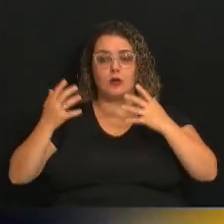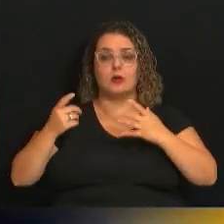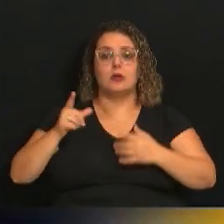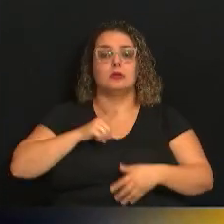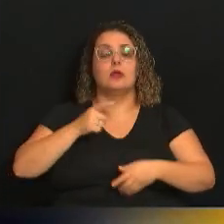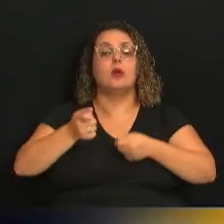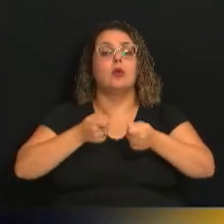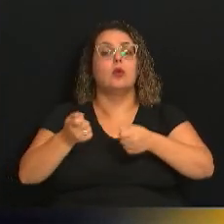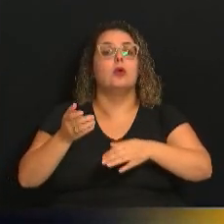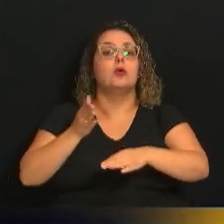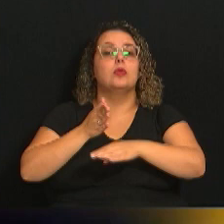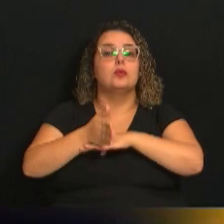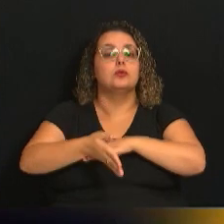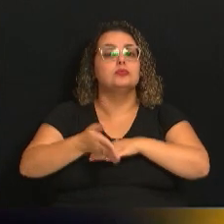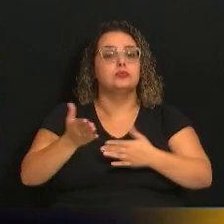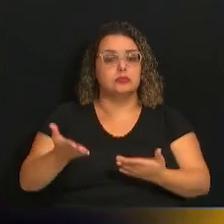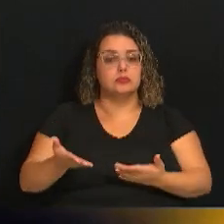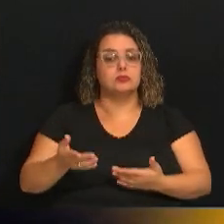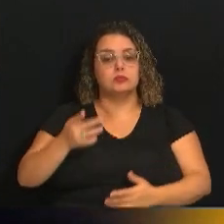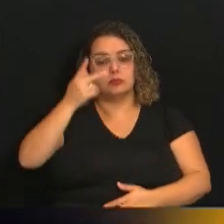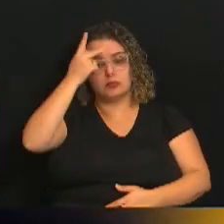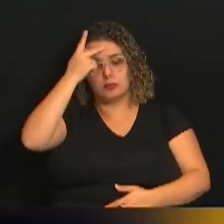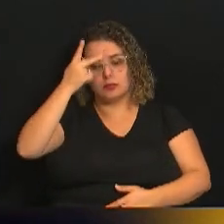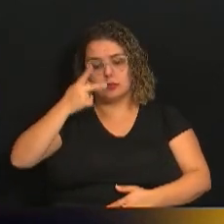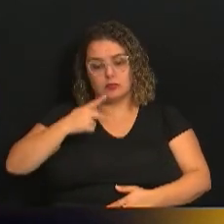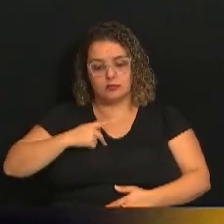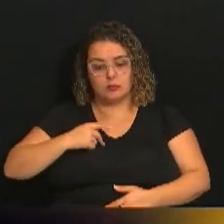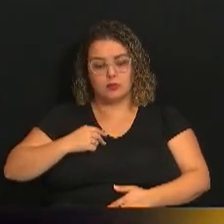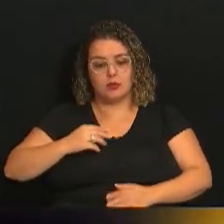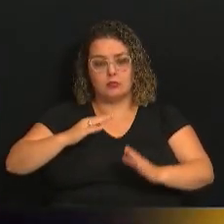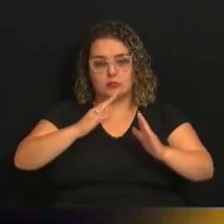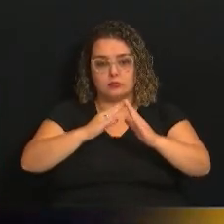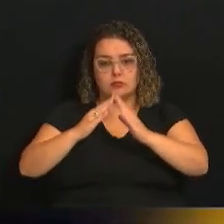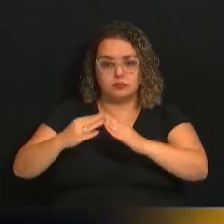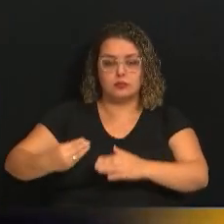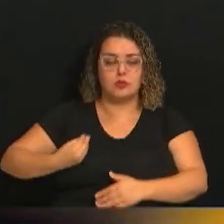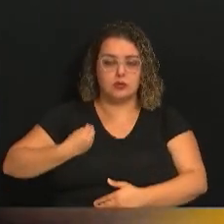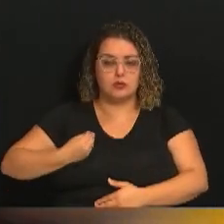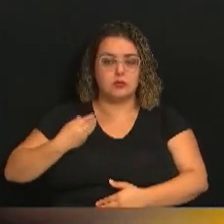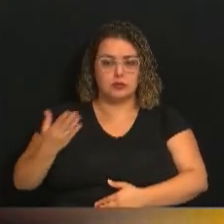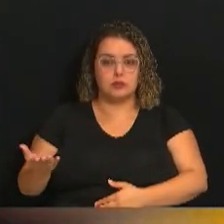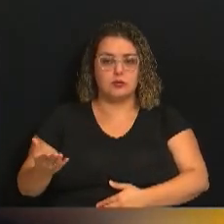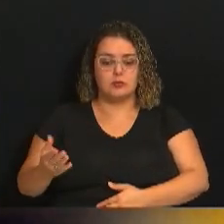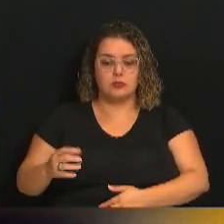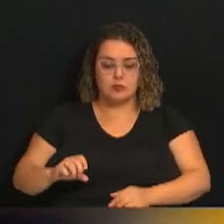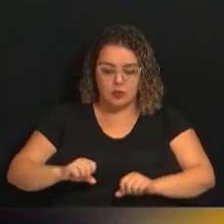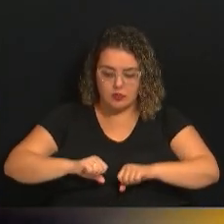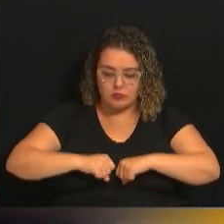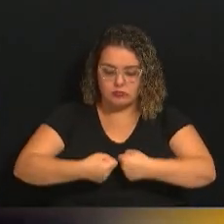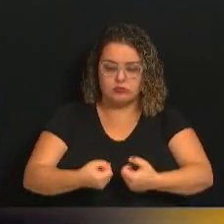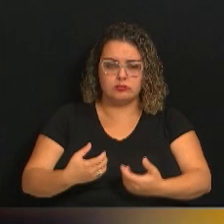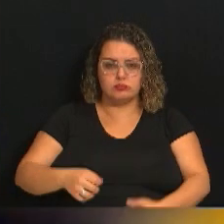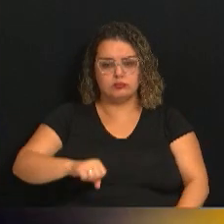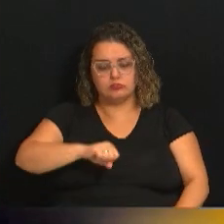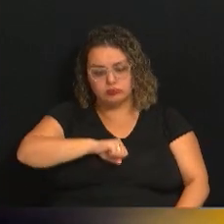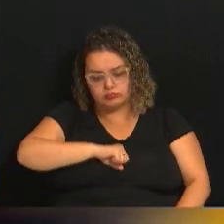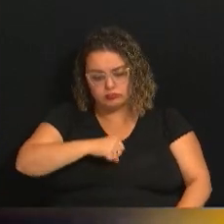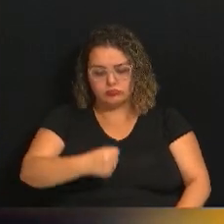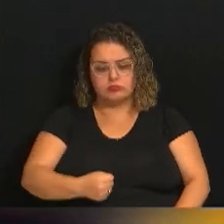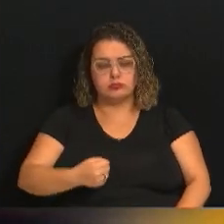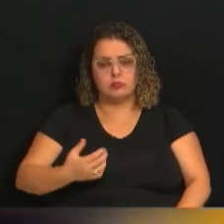acesso pelos próprios acampados. Então, eu gostaria de trazer esse protesto, de chamar